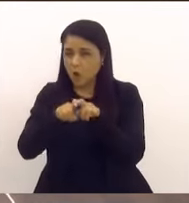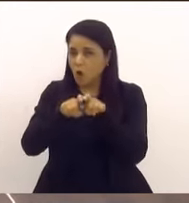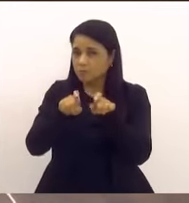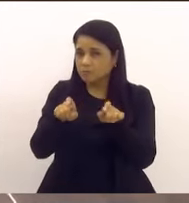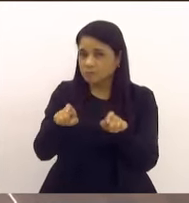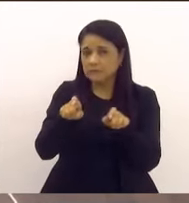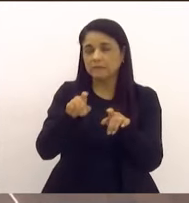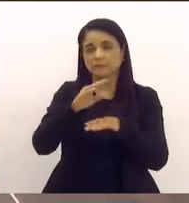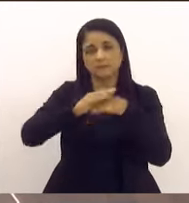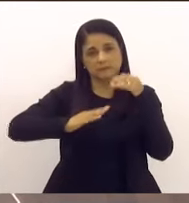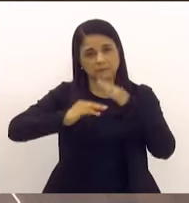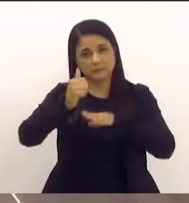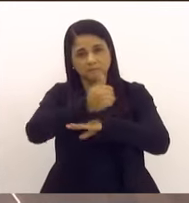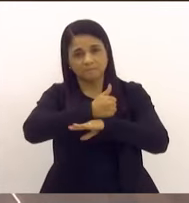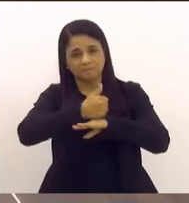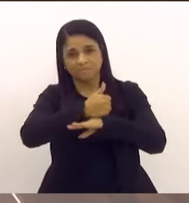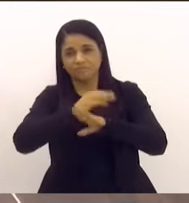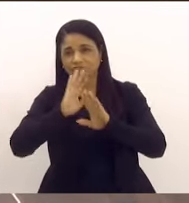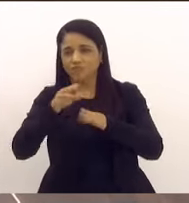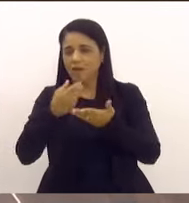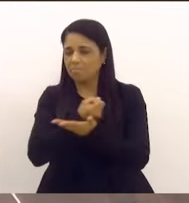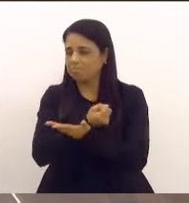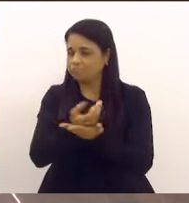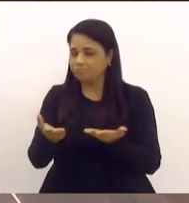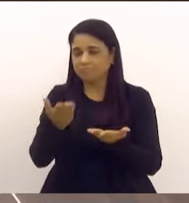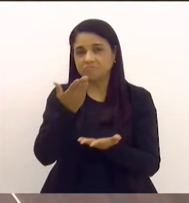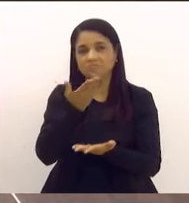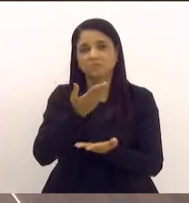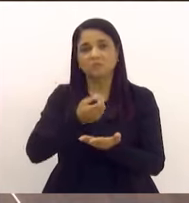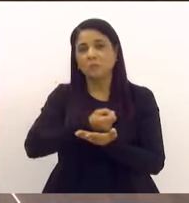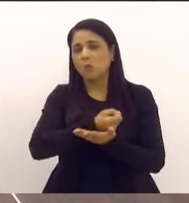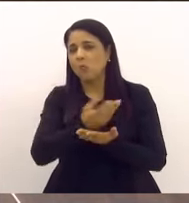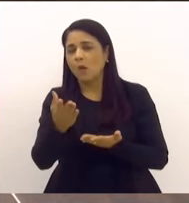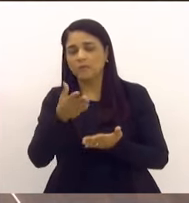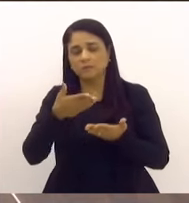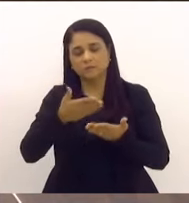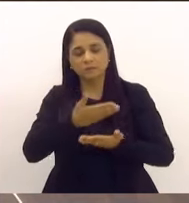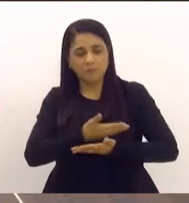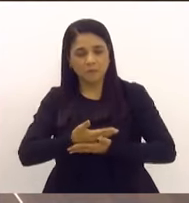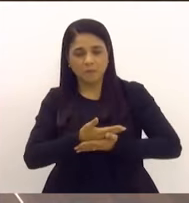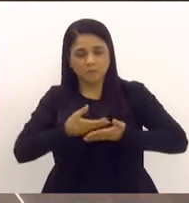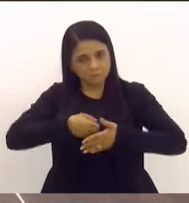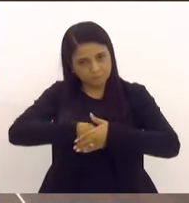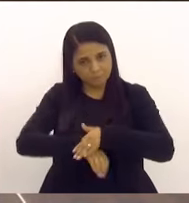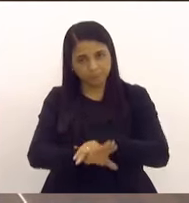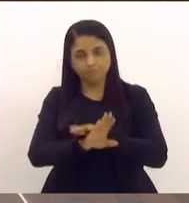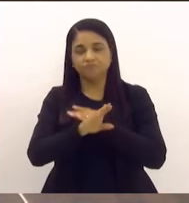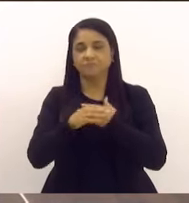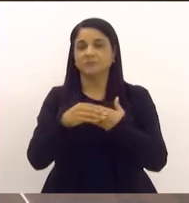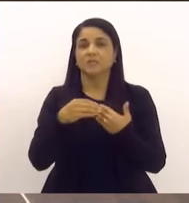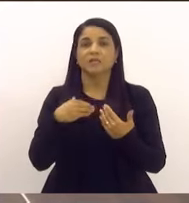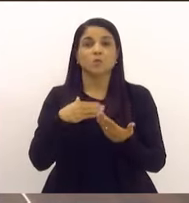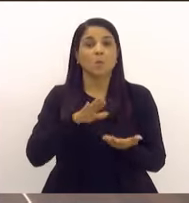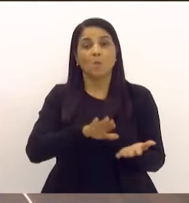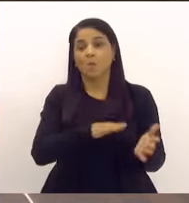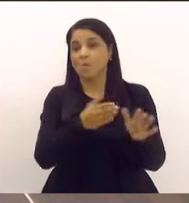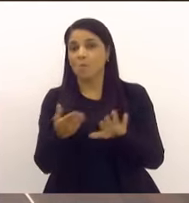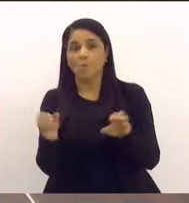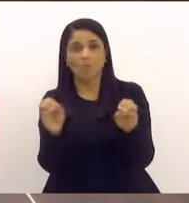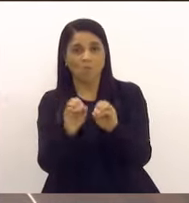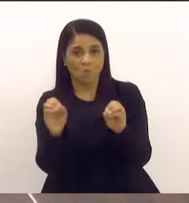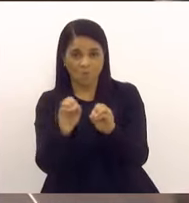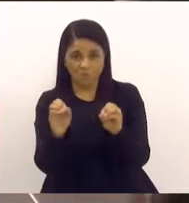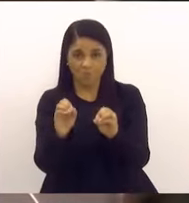as contas de quantas criancinhas já trouxe a esse mundo, sem perder nenhuma, que é o mais importante. E esse projeto que